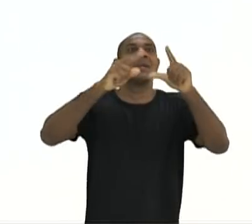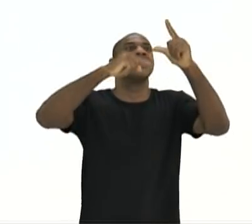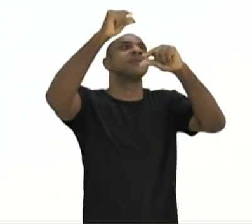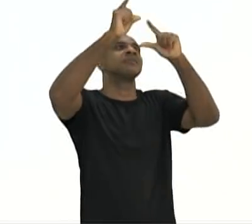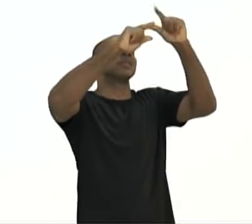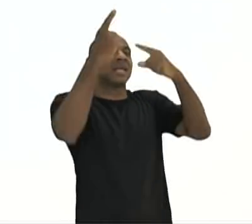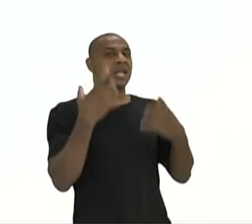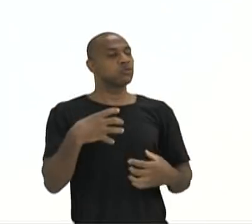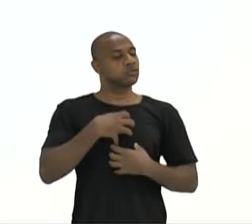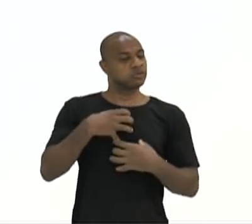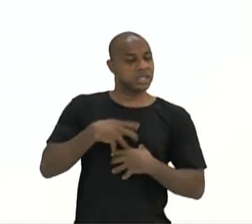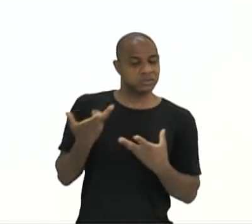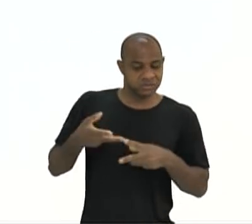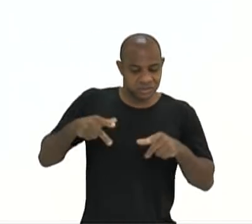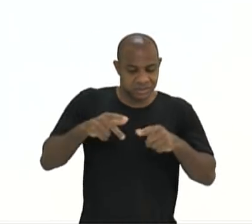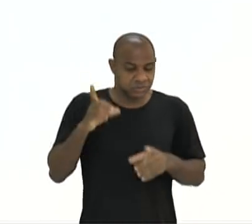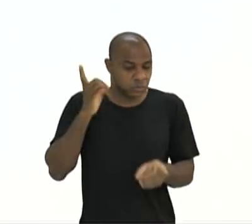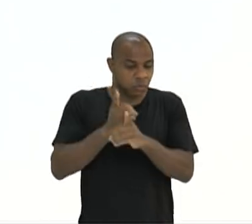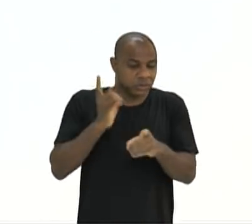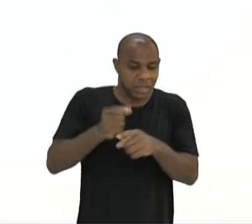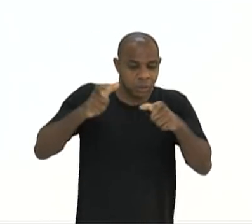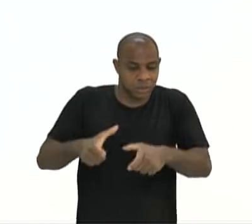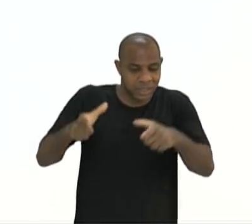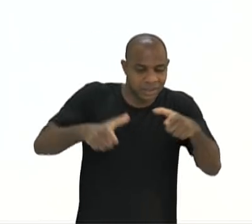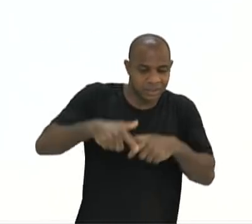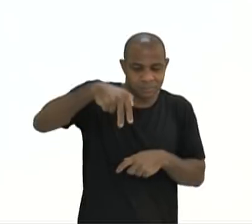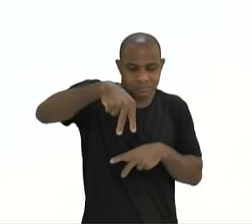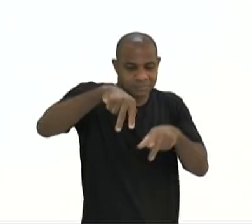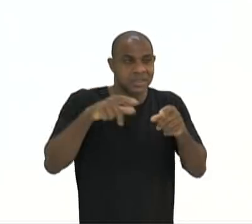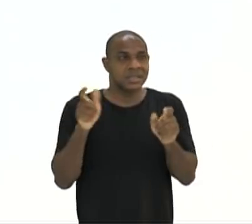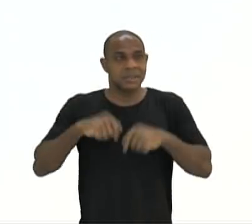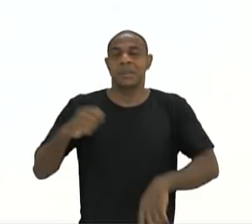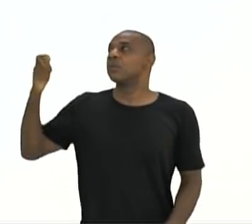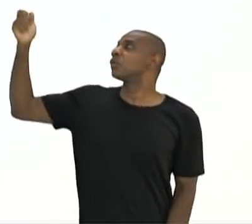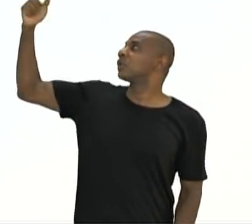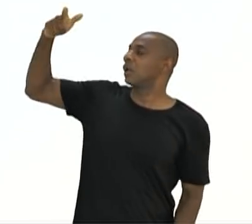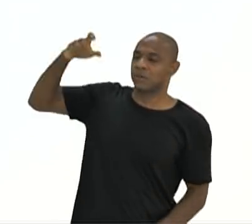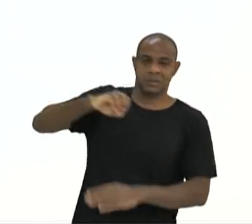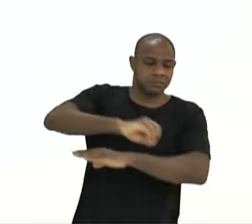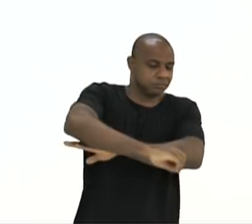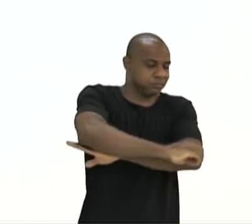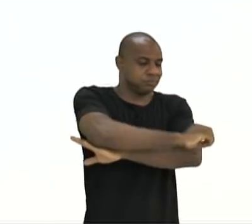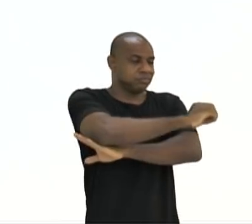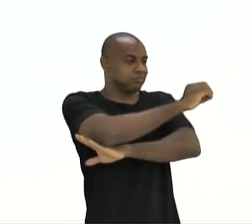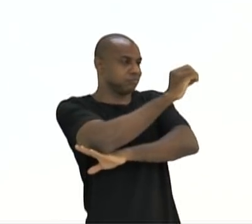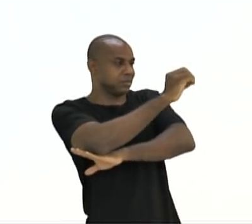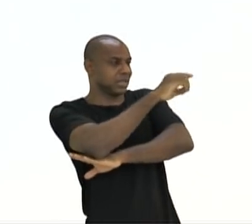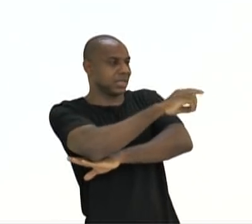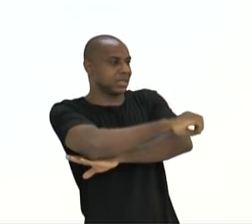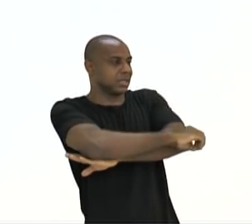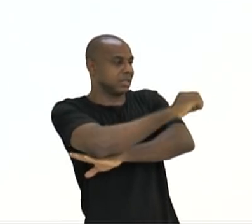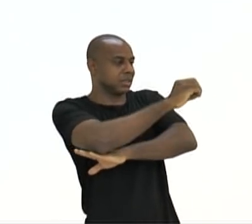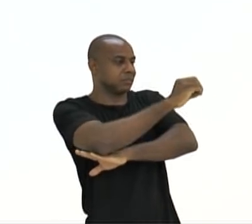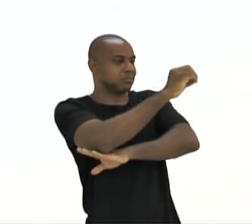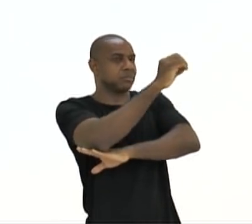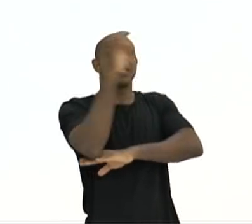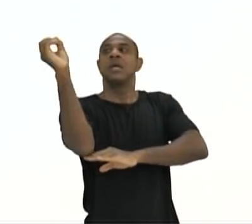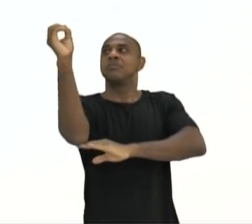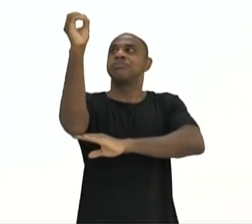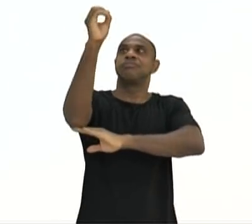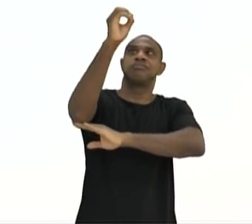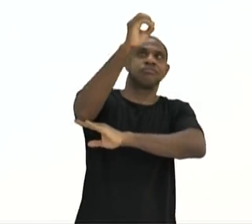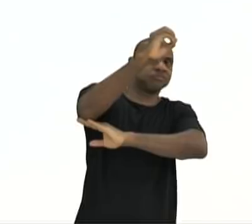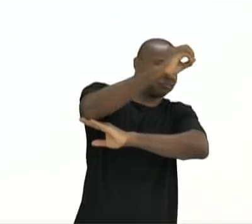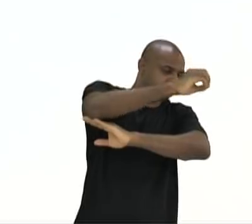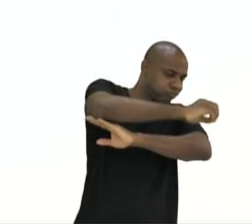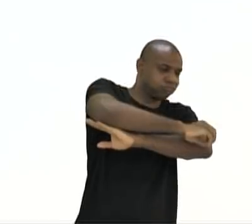Eram formas de orientação, porque nós sabemos que o Sol ele nasce numa determinada direção e se põe numa outra.